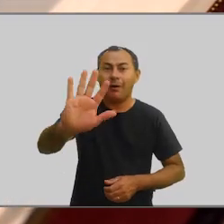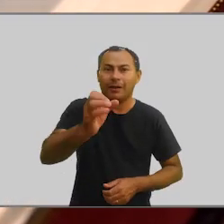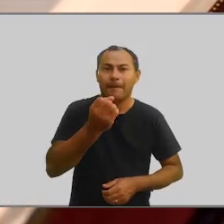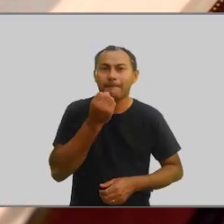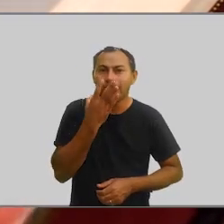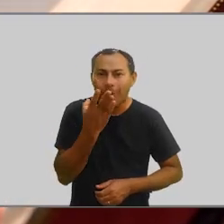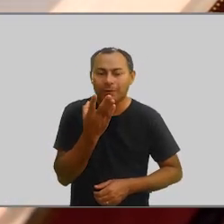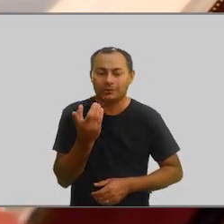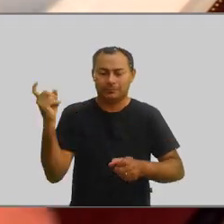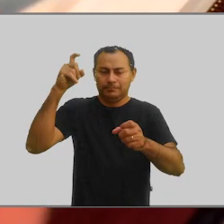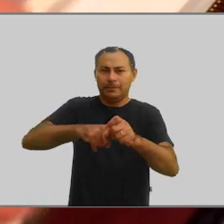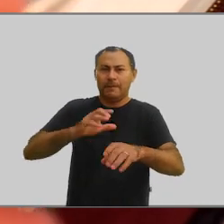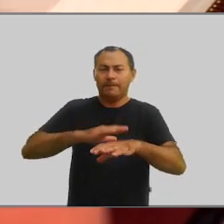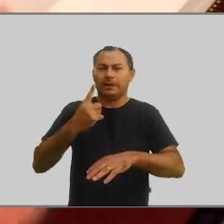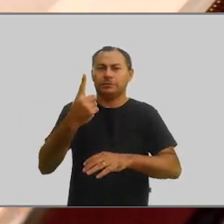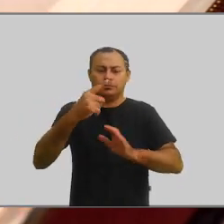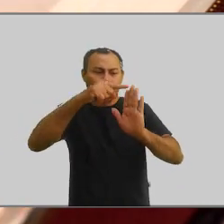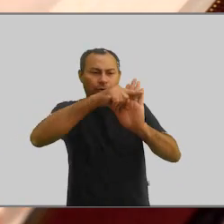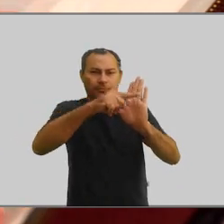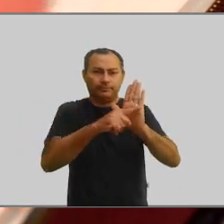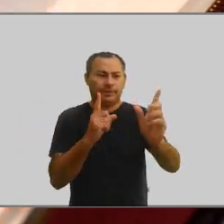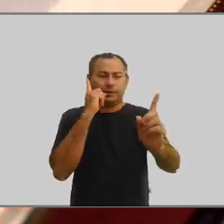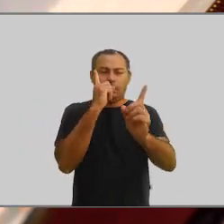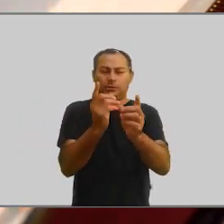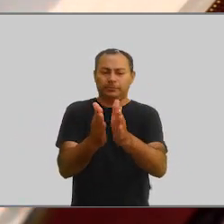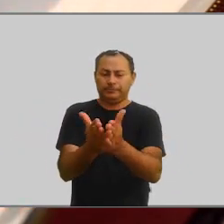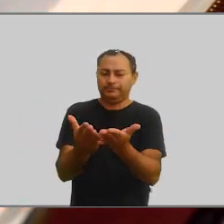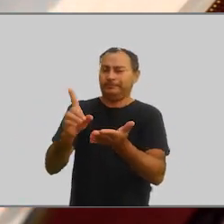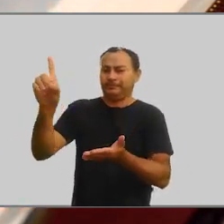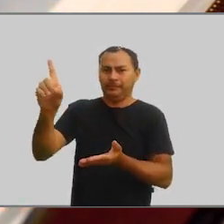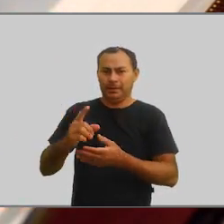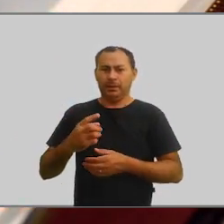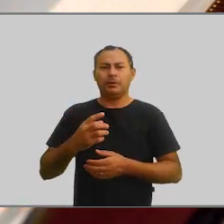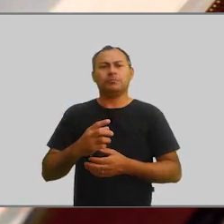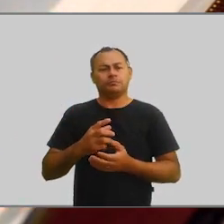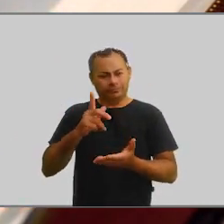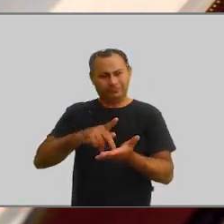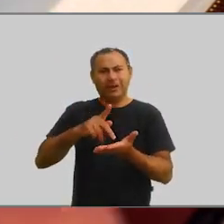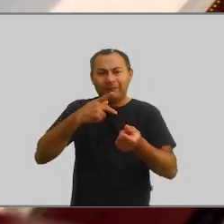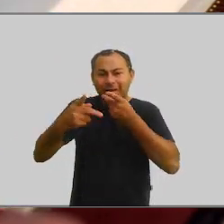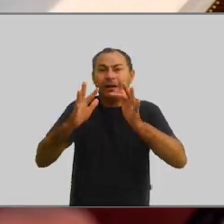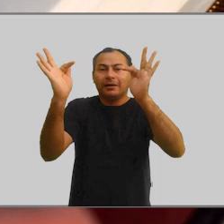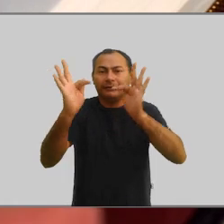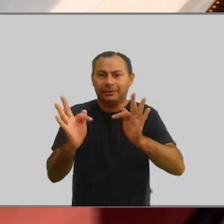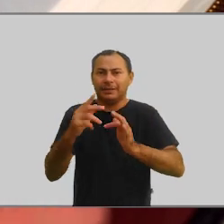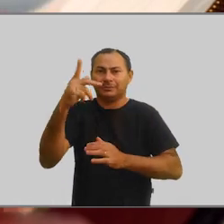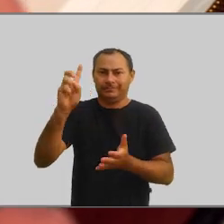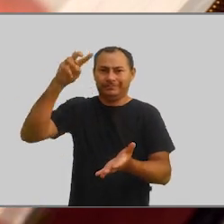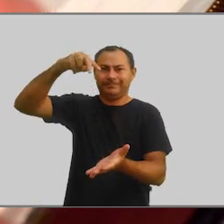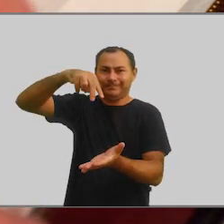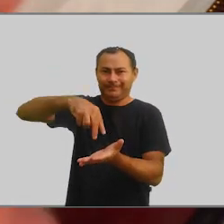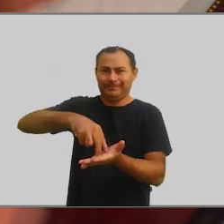Olá, que bom estarmos de volta para mais um programa Encontro com a Palavra. Eu confesso que estou muito feliz por contar com a